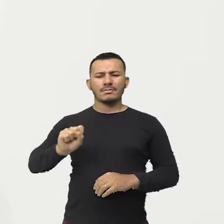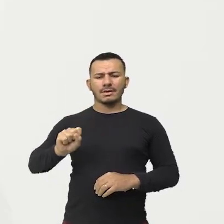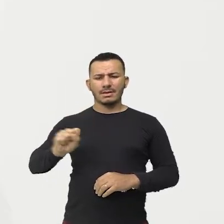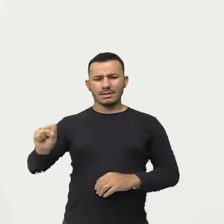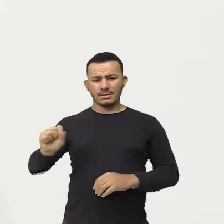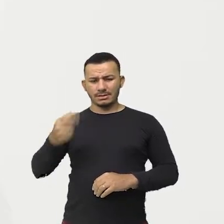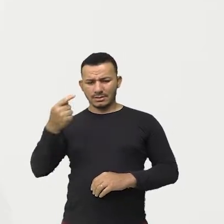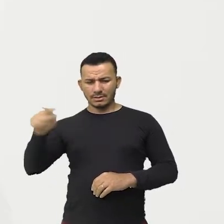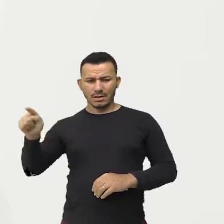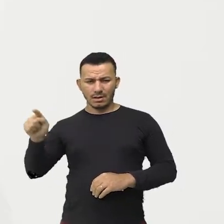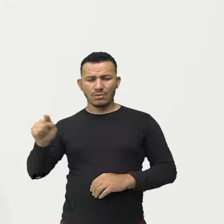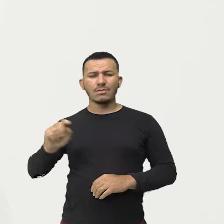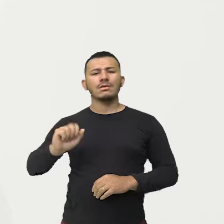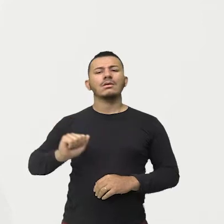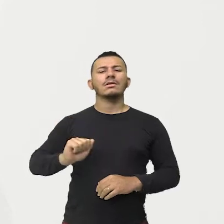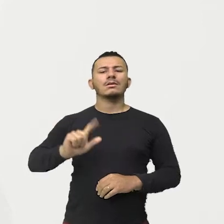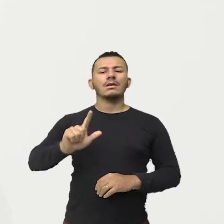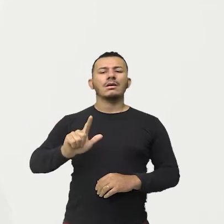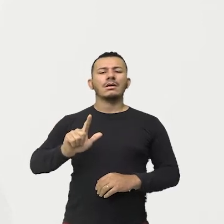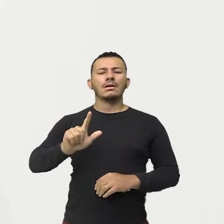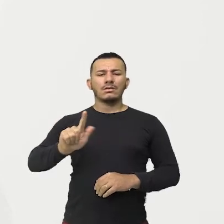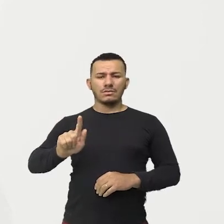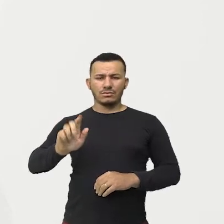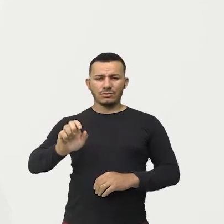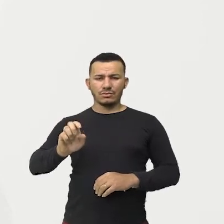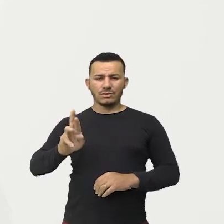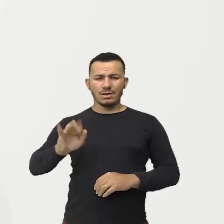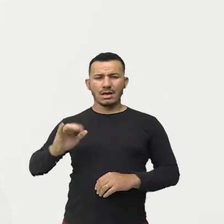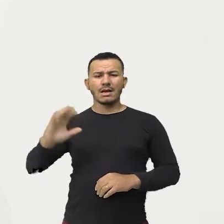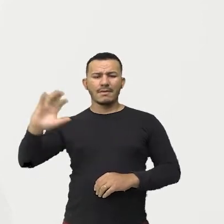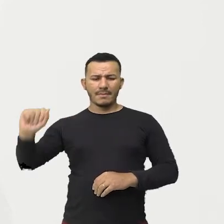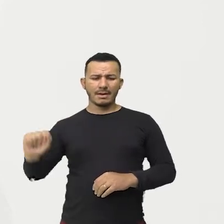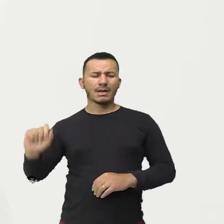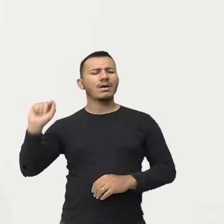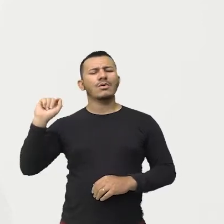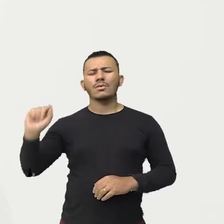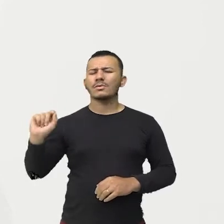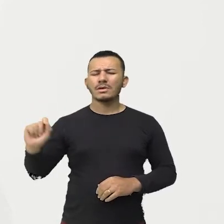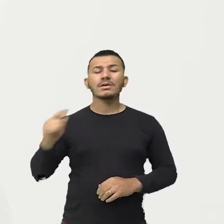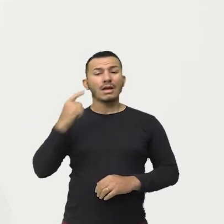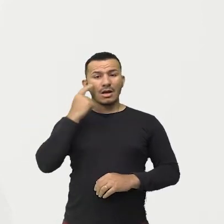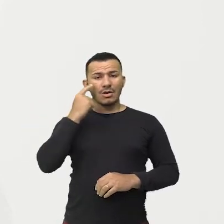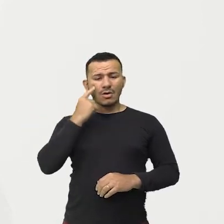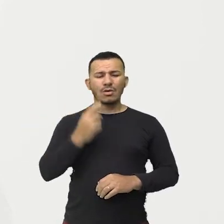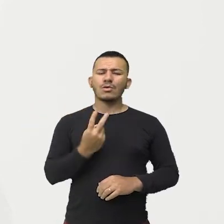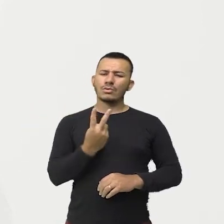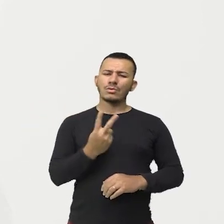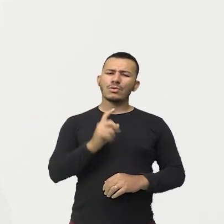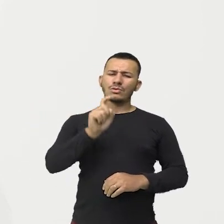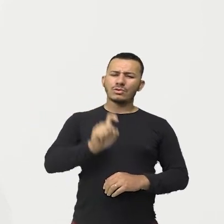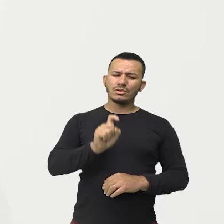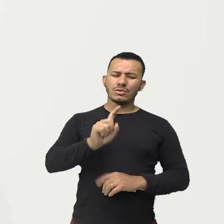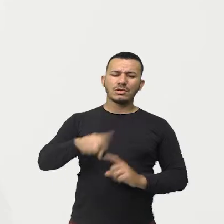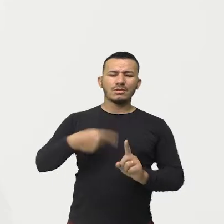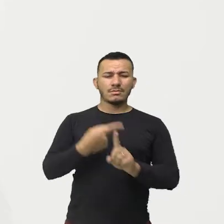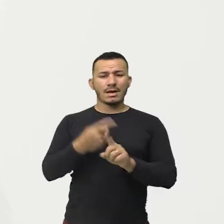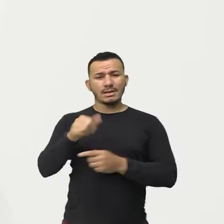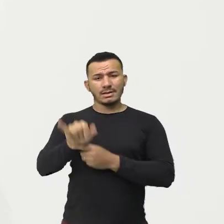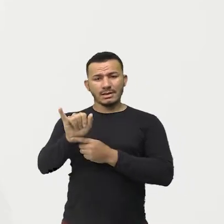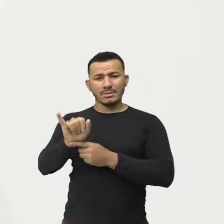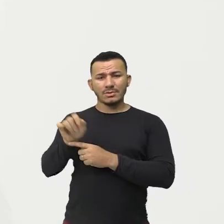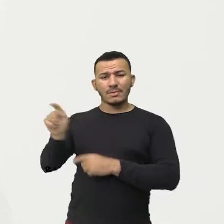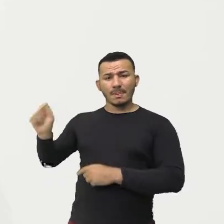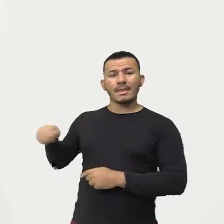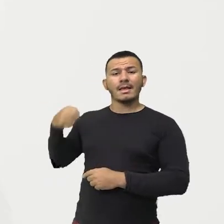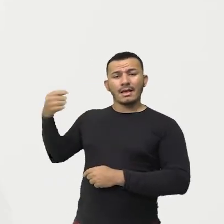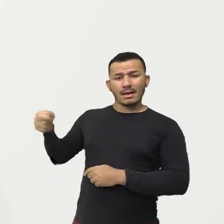você ficar bem esperto já do que nós estamos falando. Uma expressão tipo assim, ó, 2x mais y, isso aqui é